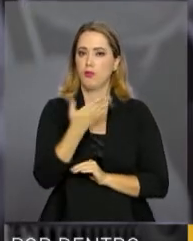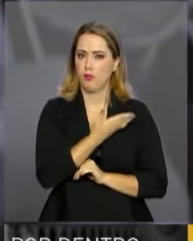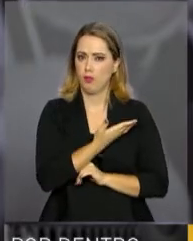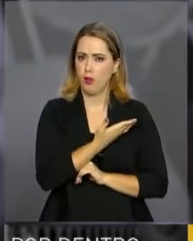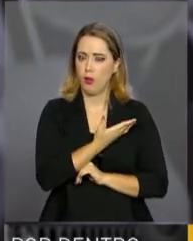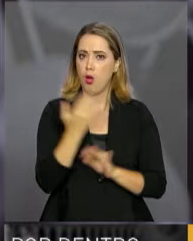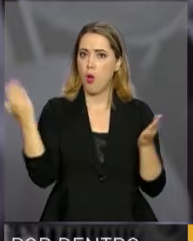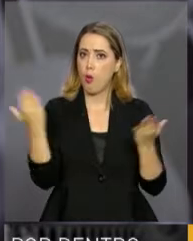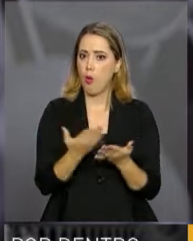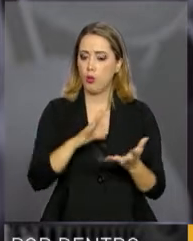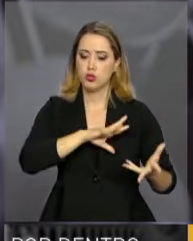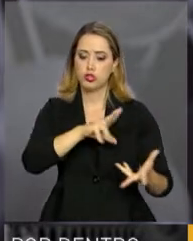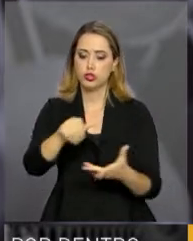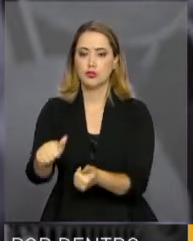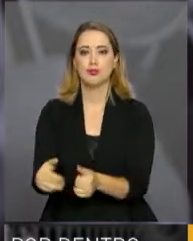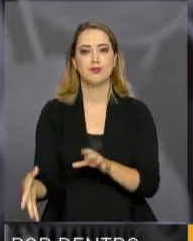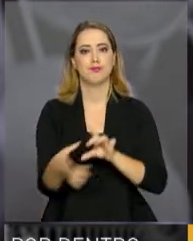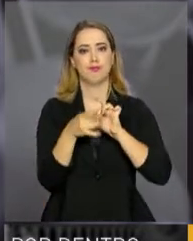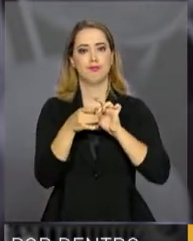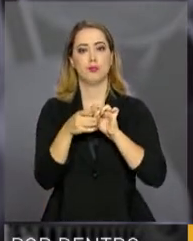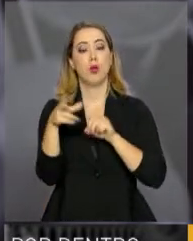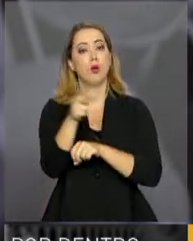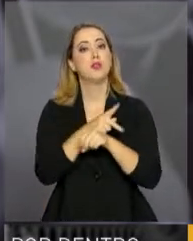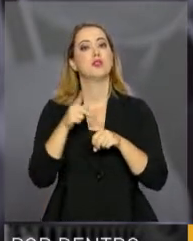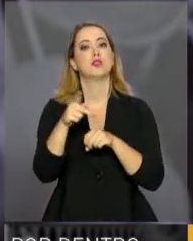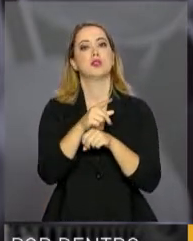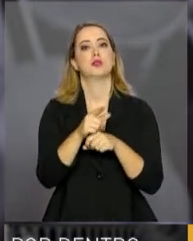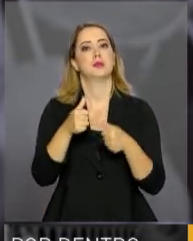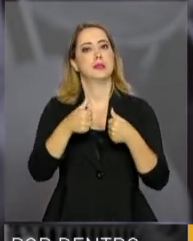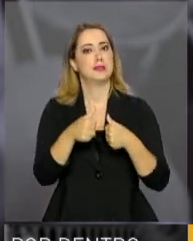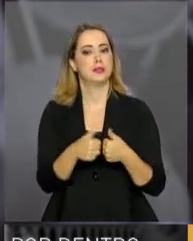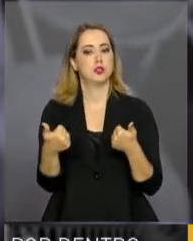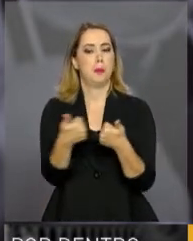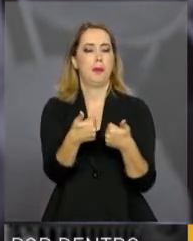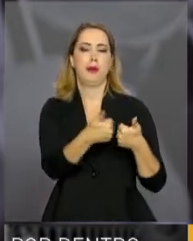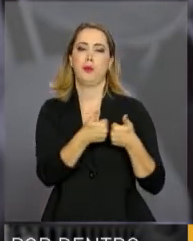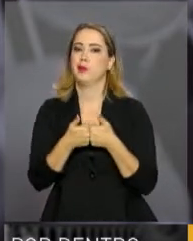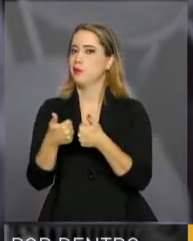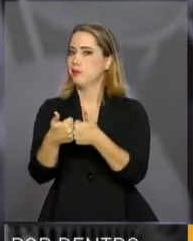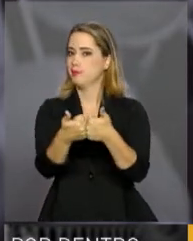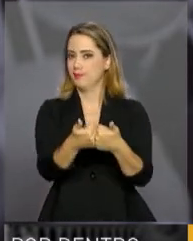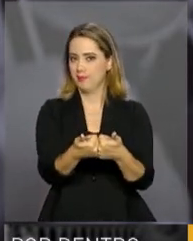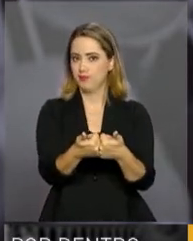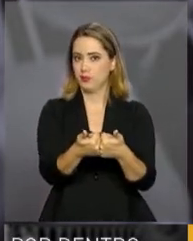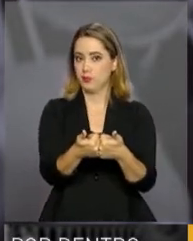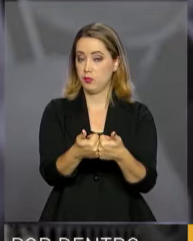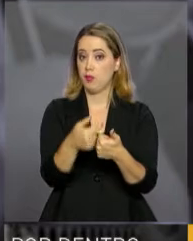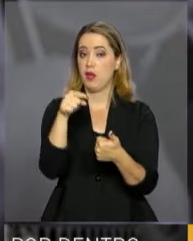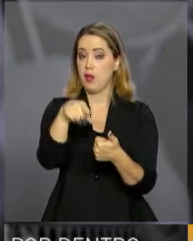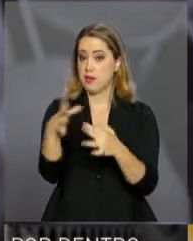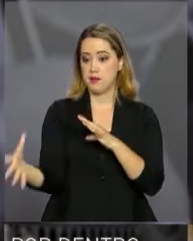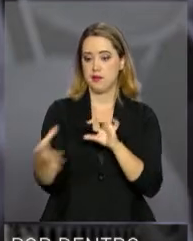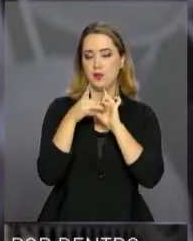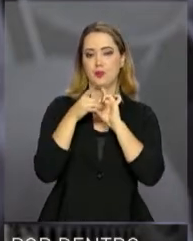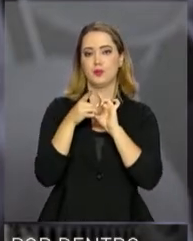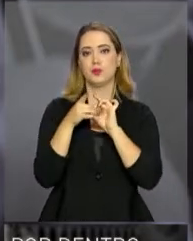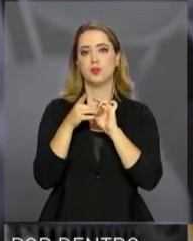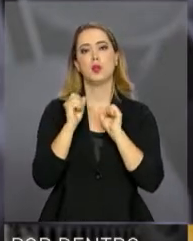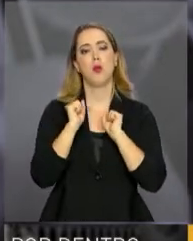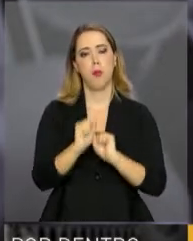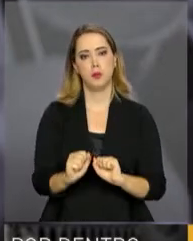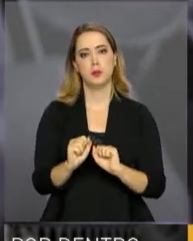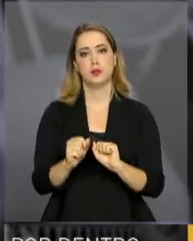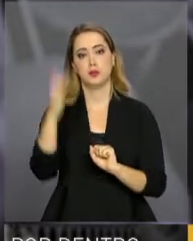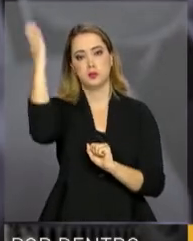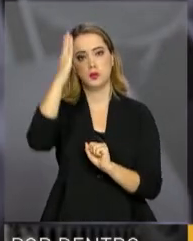no mundo globalizado, os países estão cada vez mais próximos. Essa parceria vai proporcionar ao